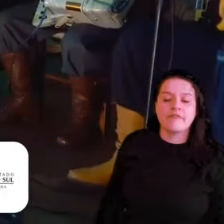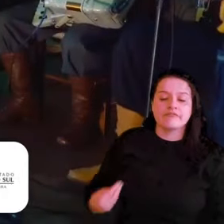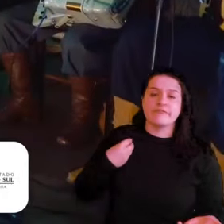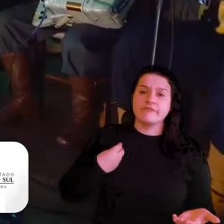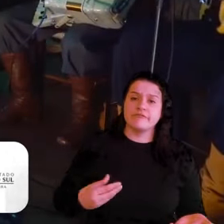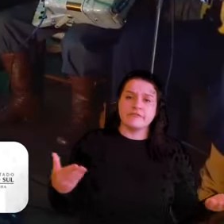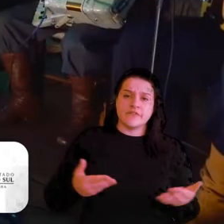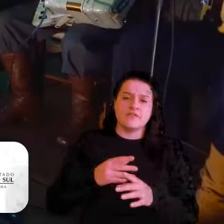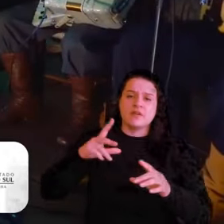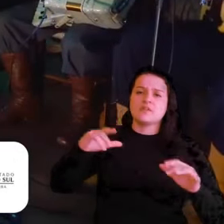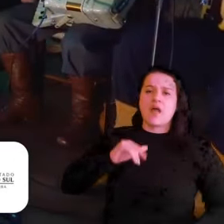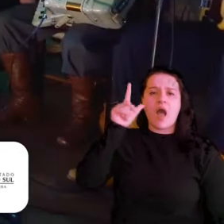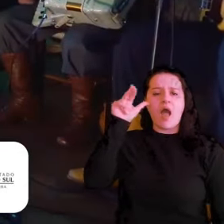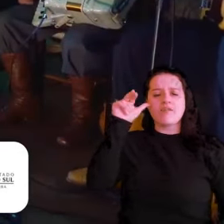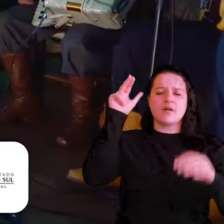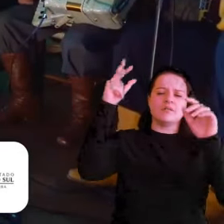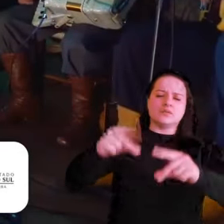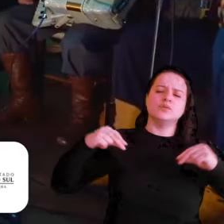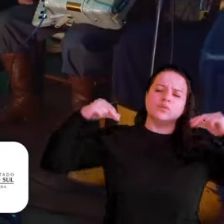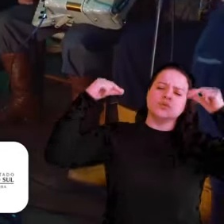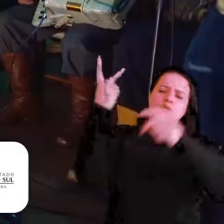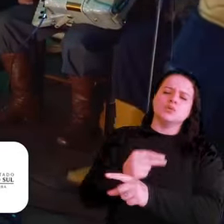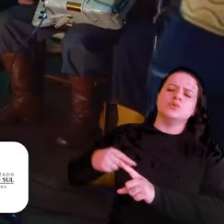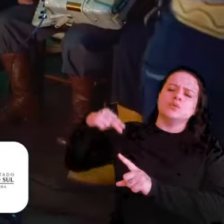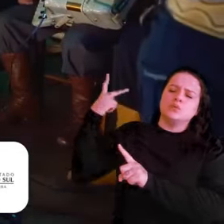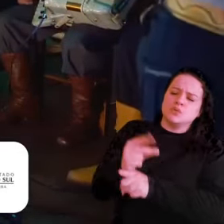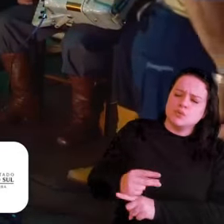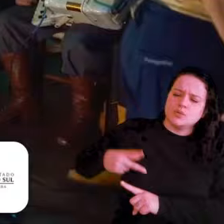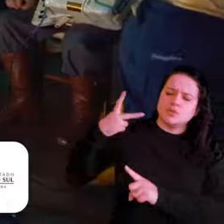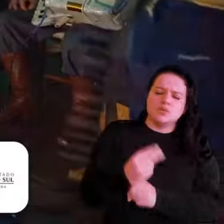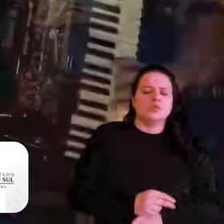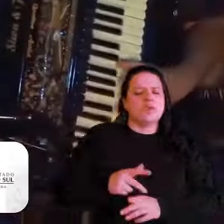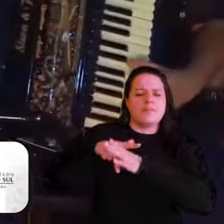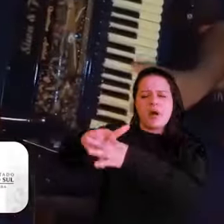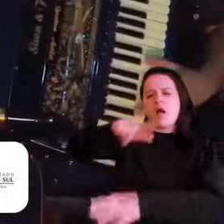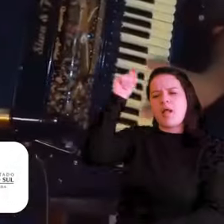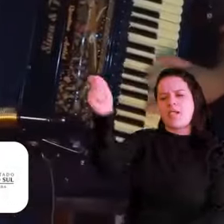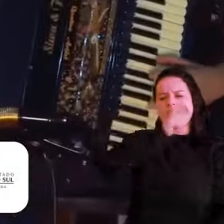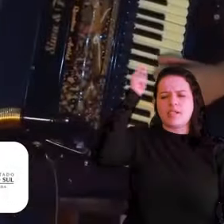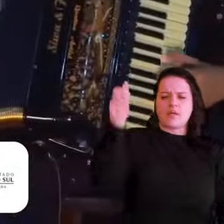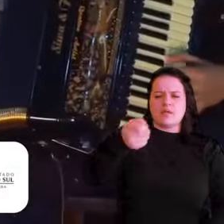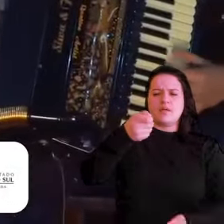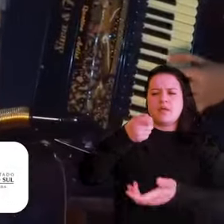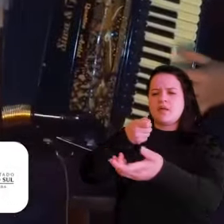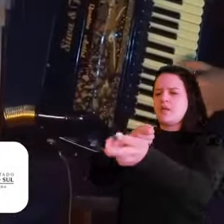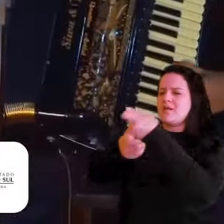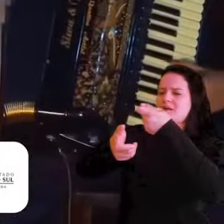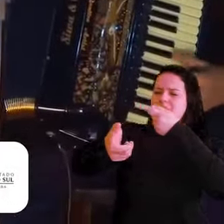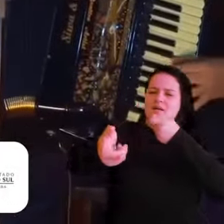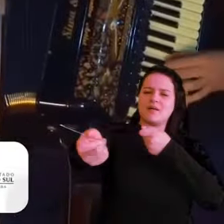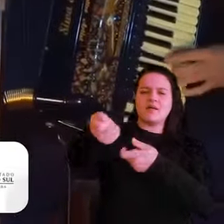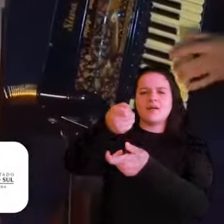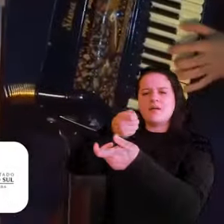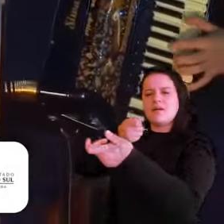vivo. Vivo domando cavalos enquanto trancas redomondas. Danos e voa